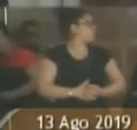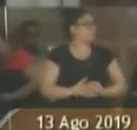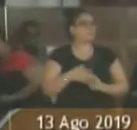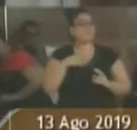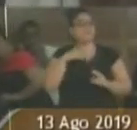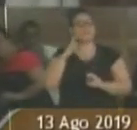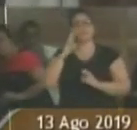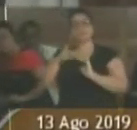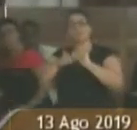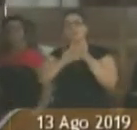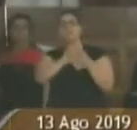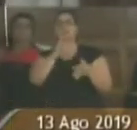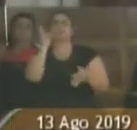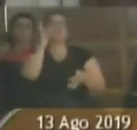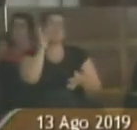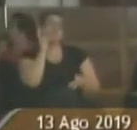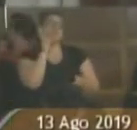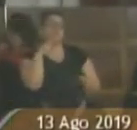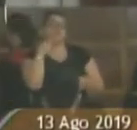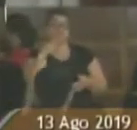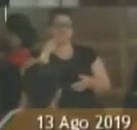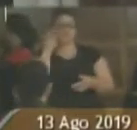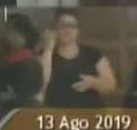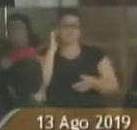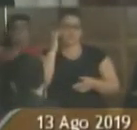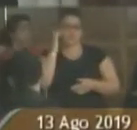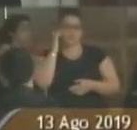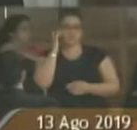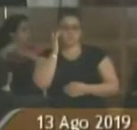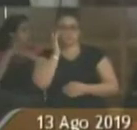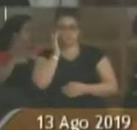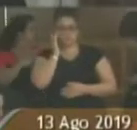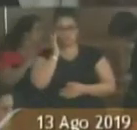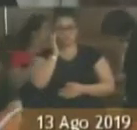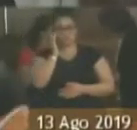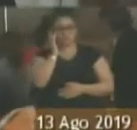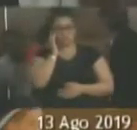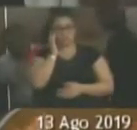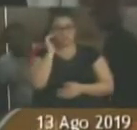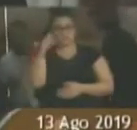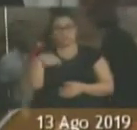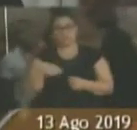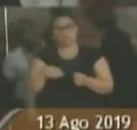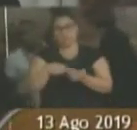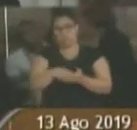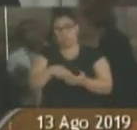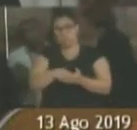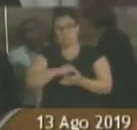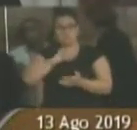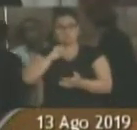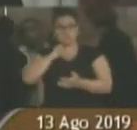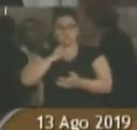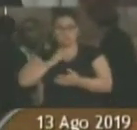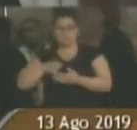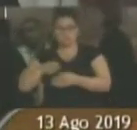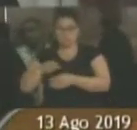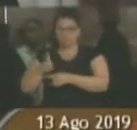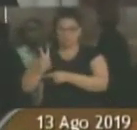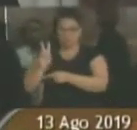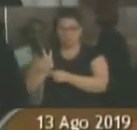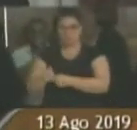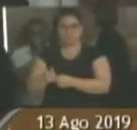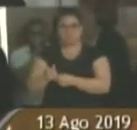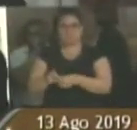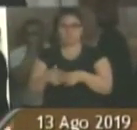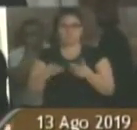aqui a fala, e acho que essa casa ela tem que fazer o direito dela, que é cobrar e fiscalizar. Né? Então, que seja